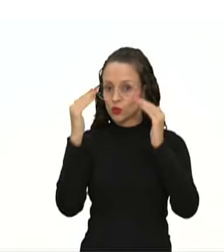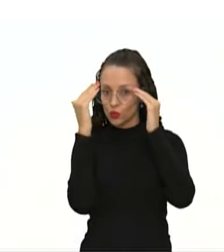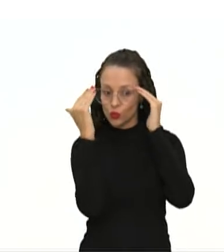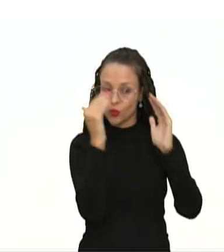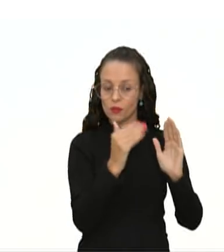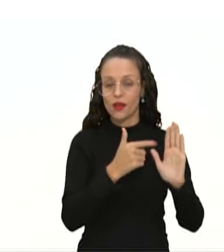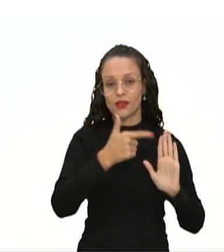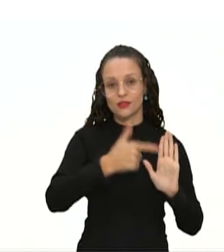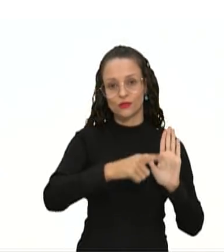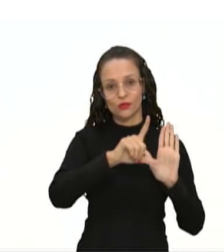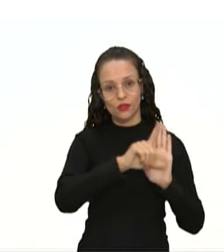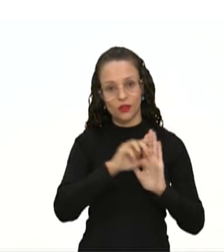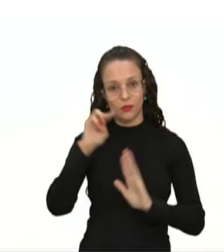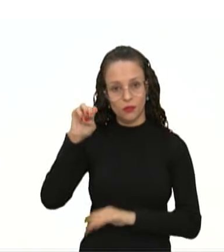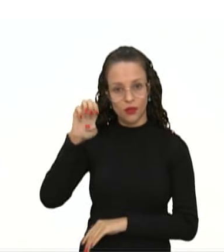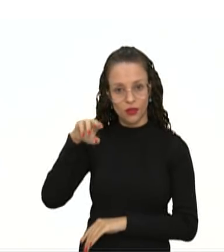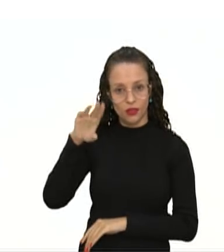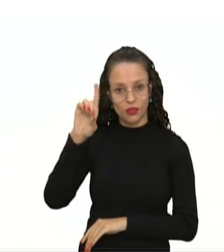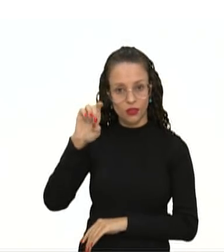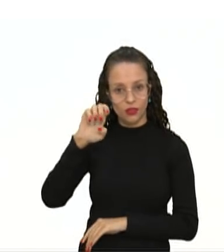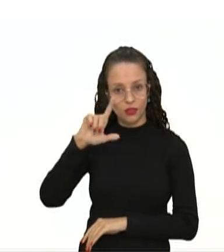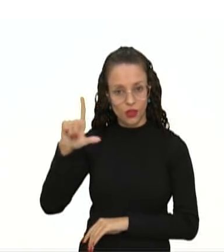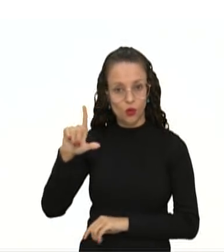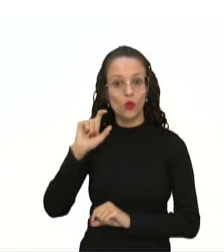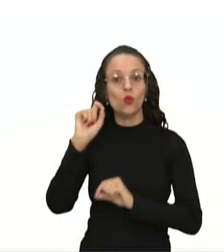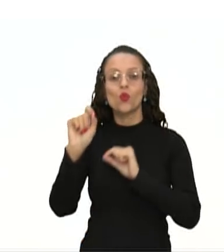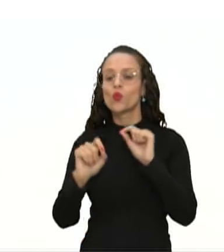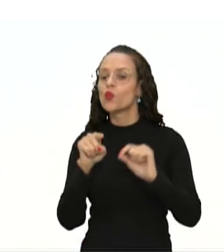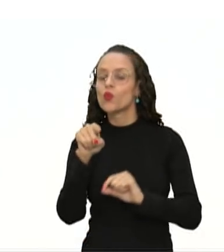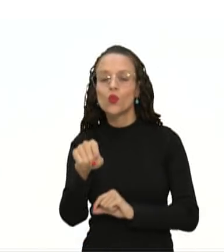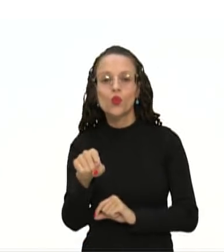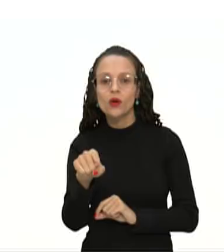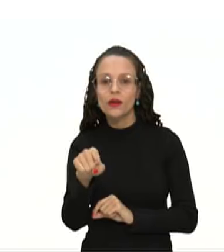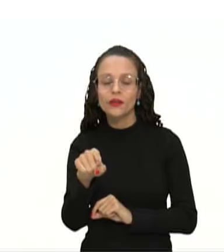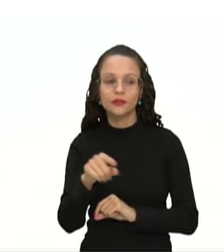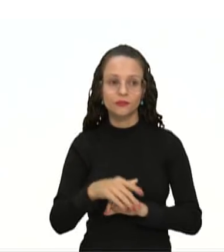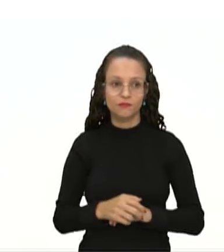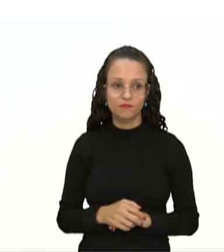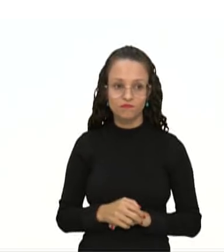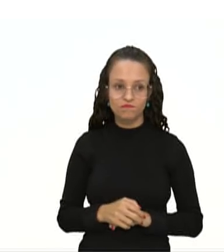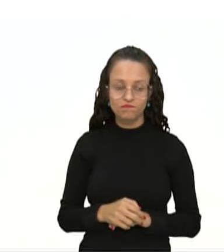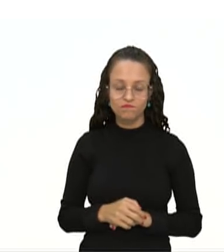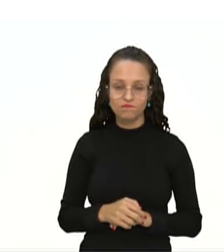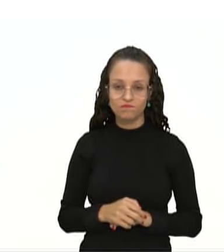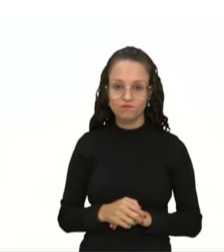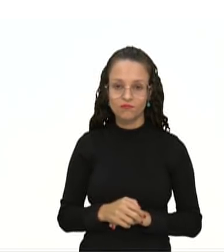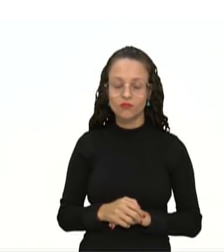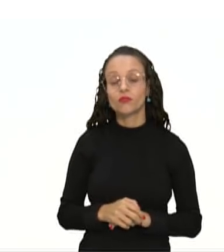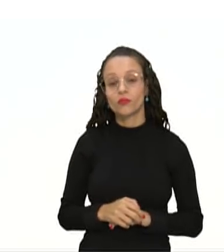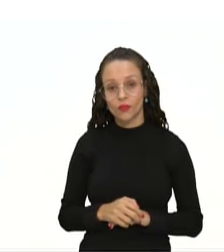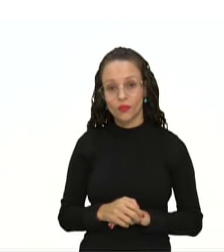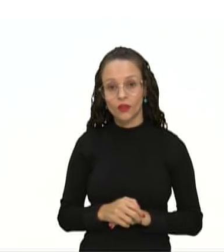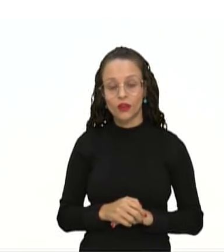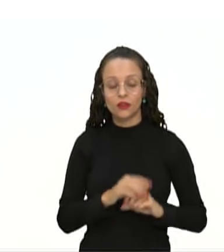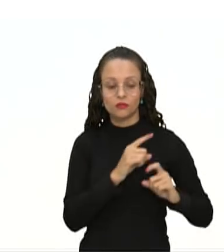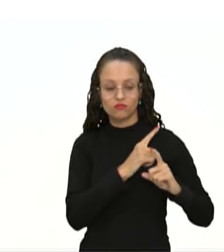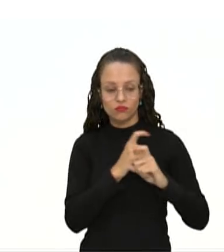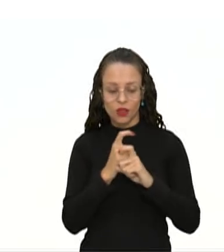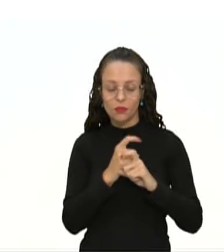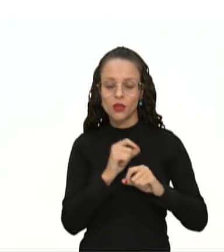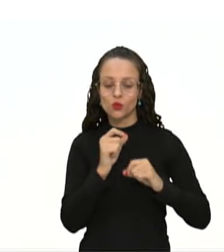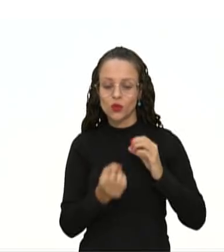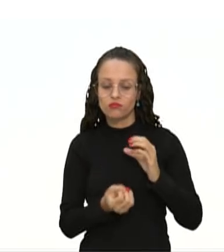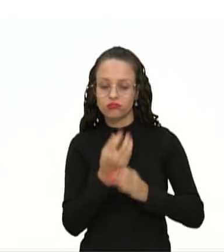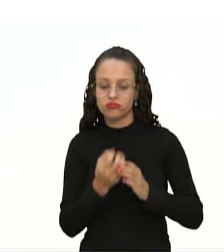Mendel. Nesse caso, temos um caso de ou. Nessa situação, os gametas que são formados em